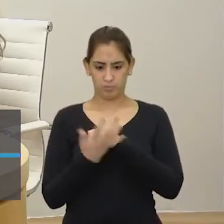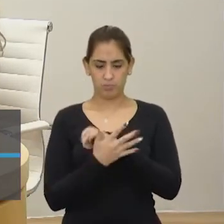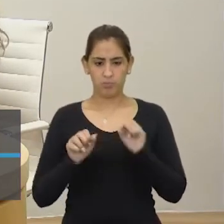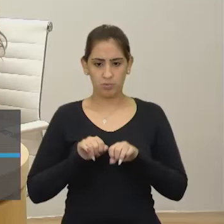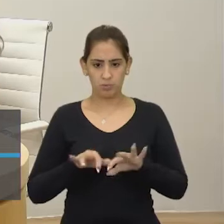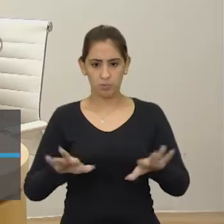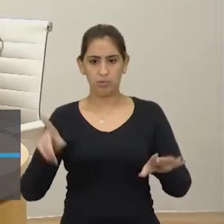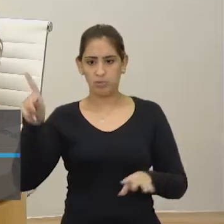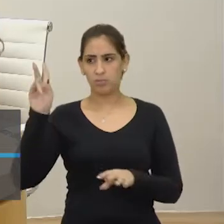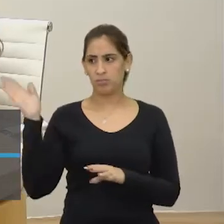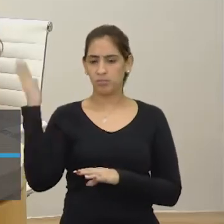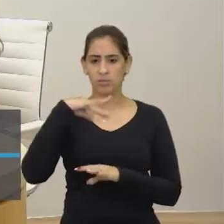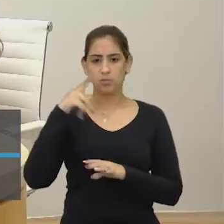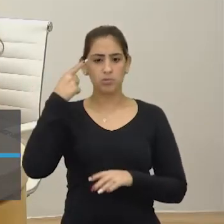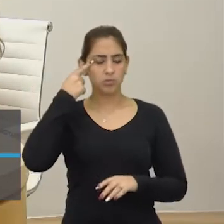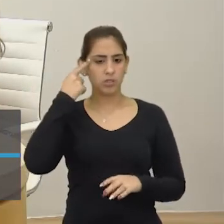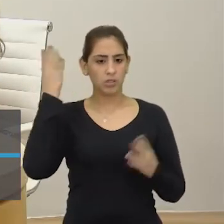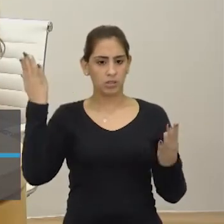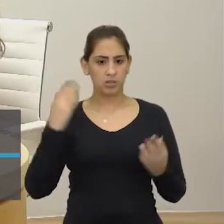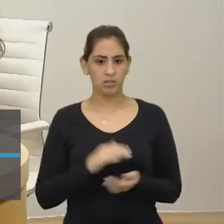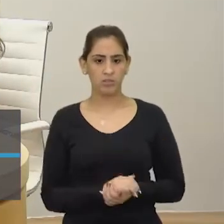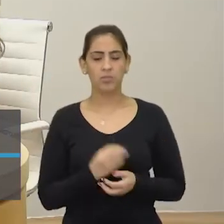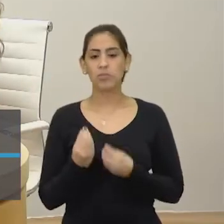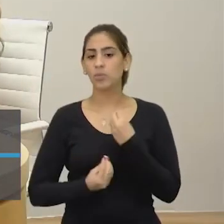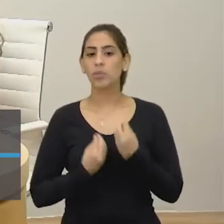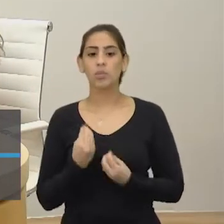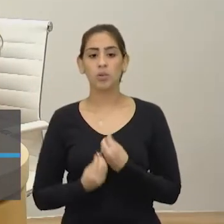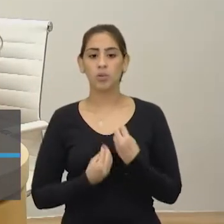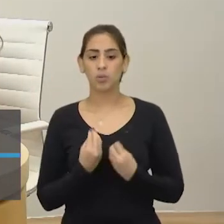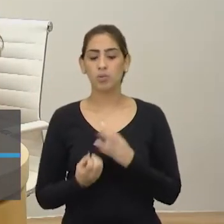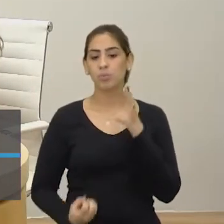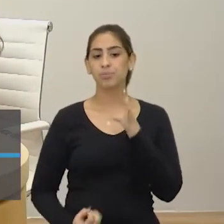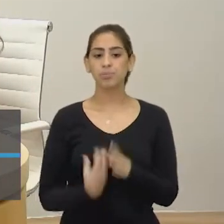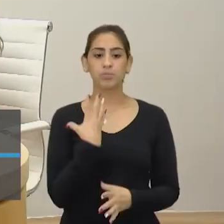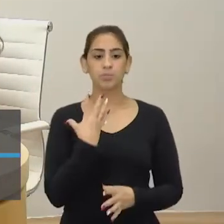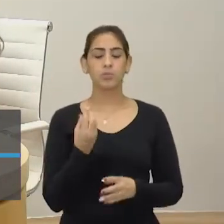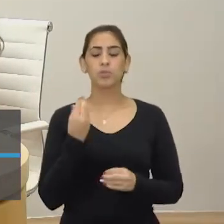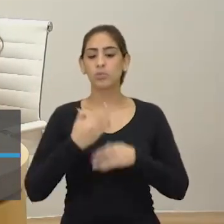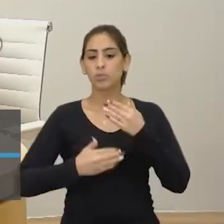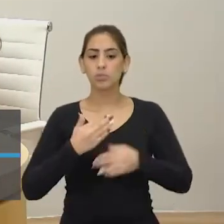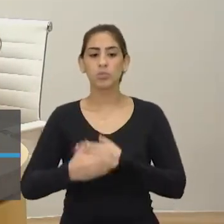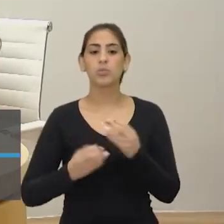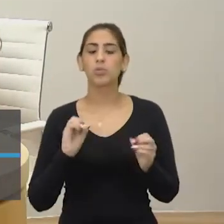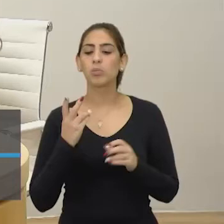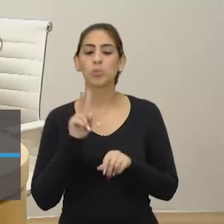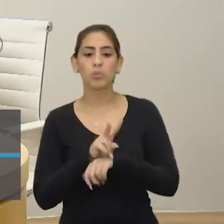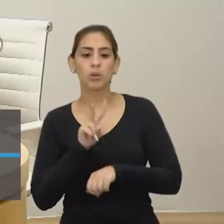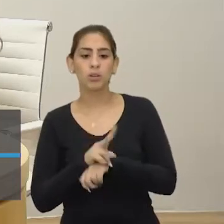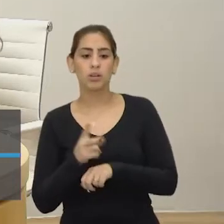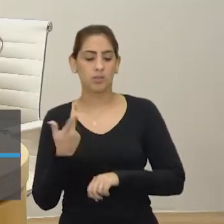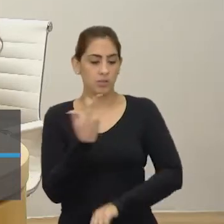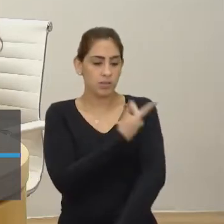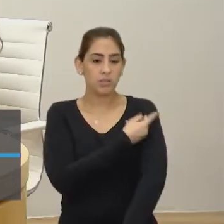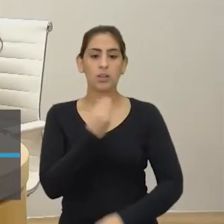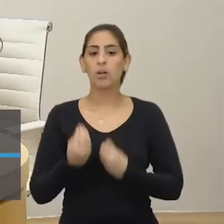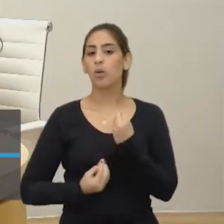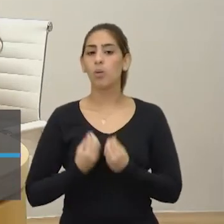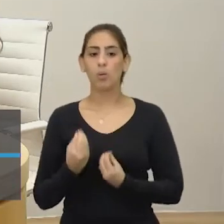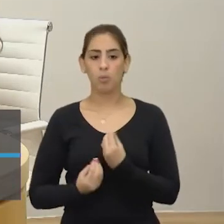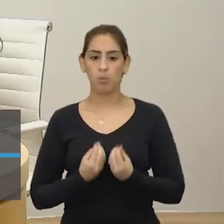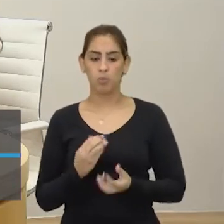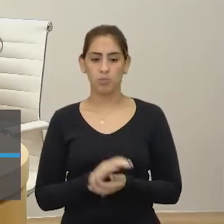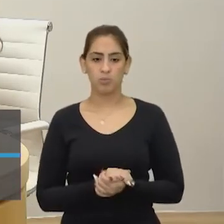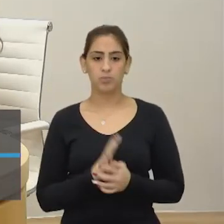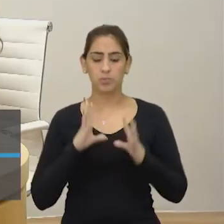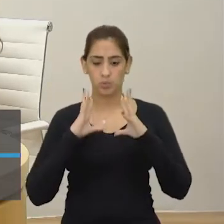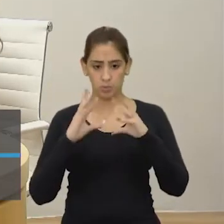Exato. Até lendo Agora, reportagens pra como aprofundar. surgiu, de que maneira Sim, surgiu, de que forma, como exatamente. tratar, como cuidar, como vacinar, ou